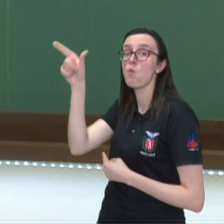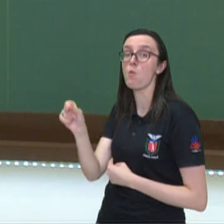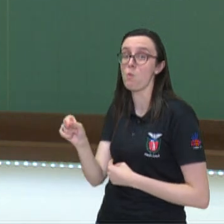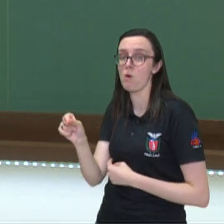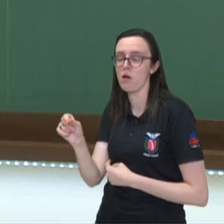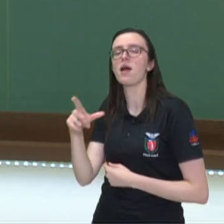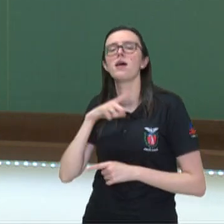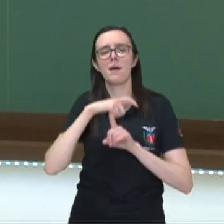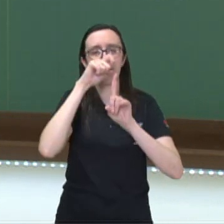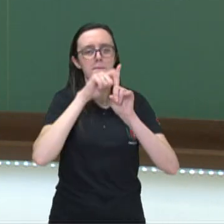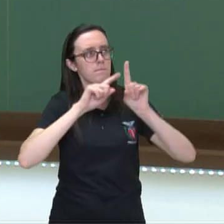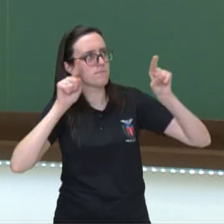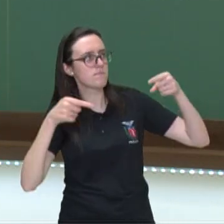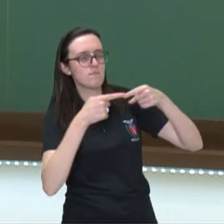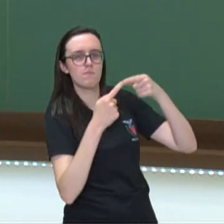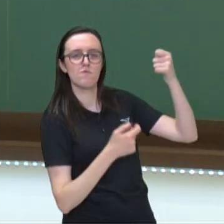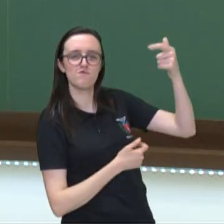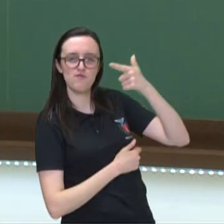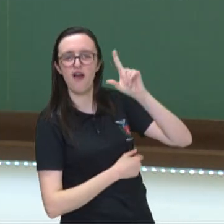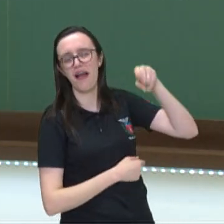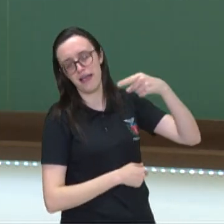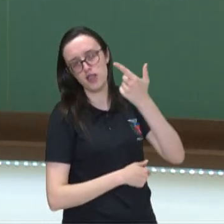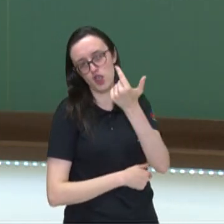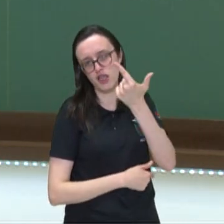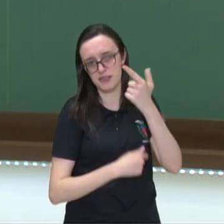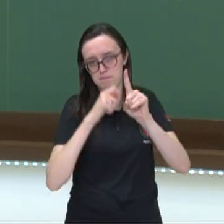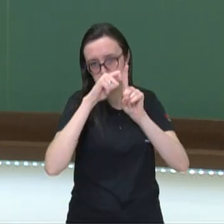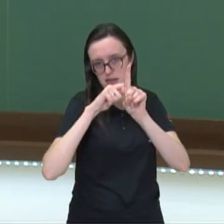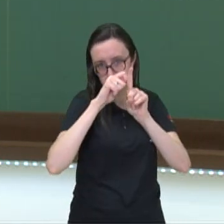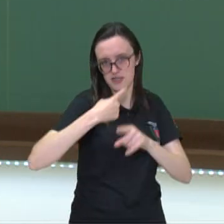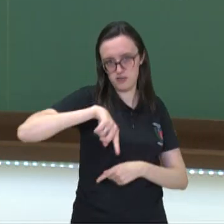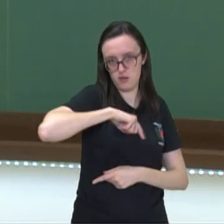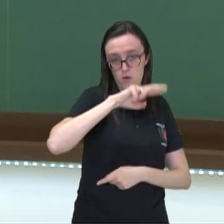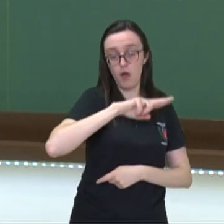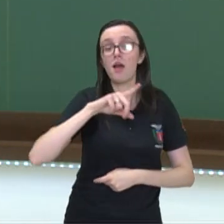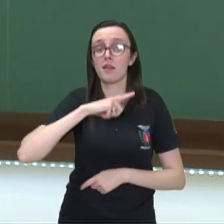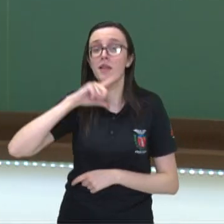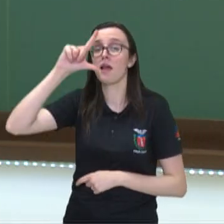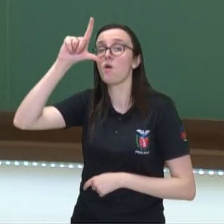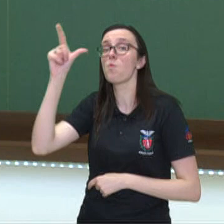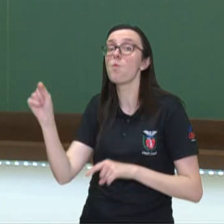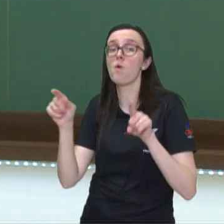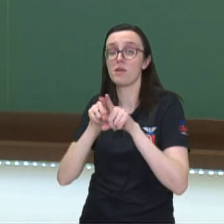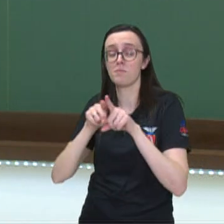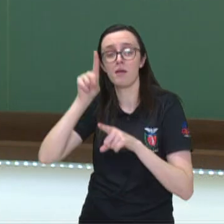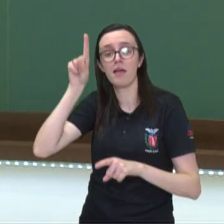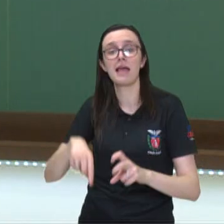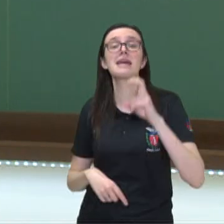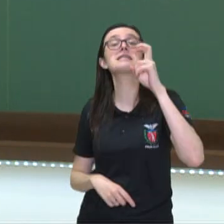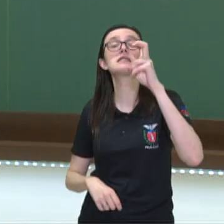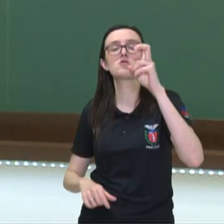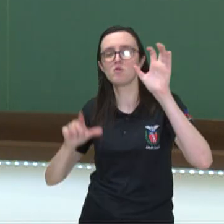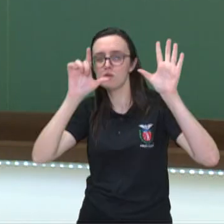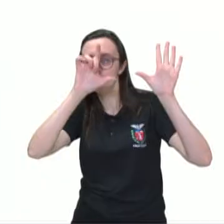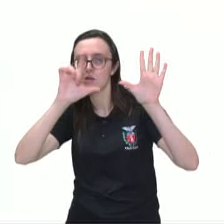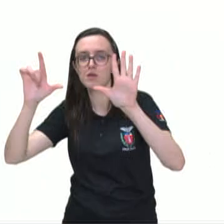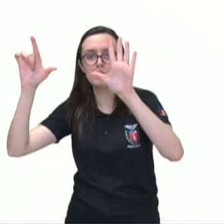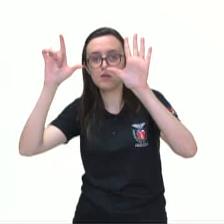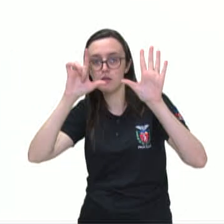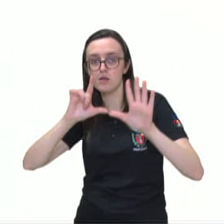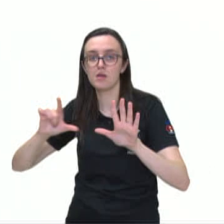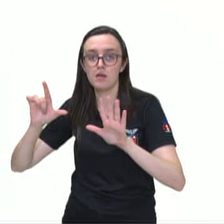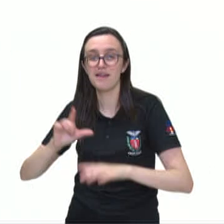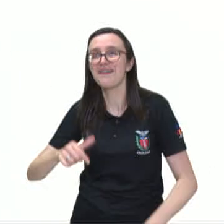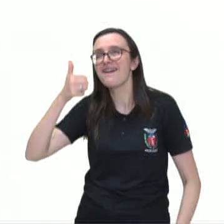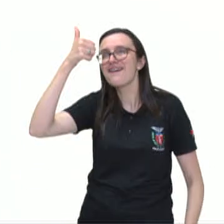meses solares, que são 12 meses, nós temos meses lunares. São 5 semanas de 10